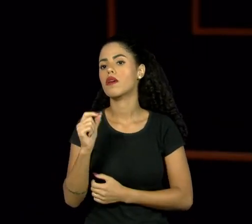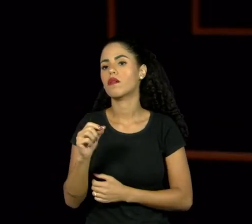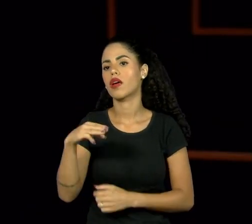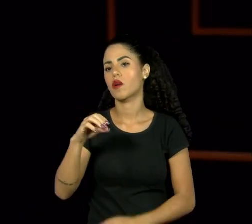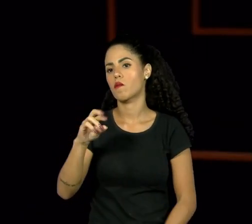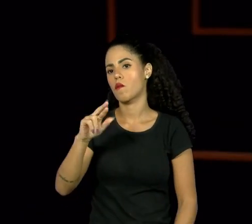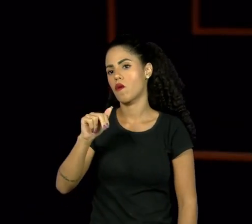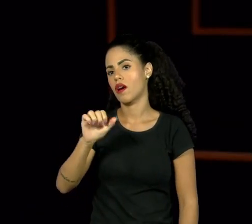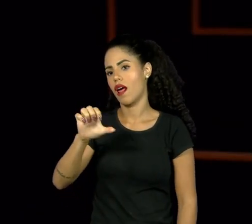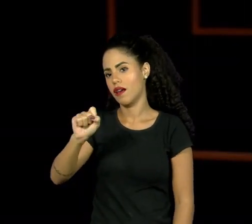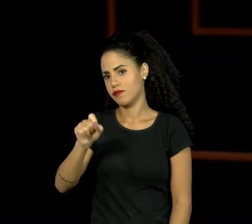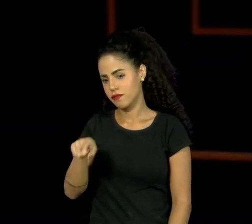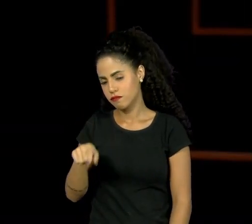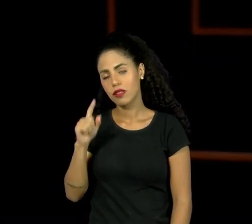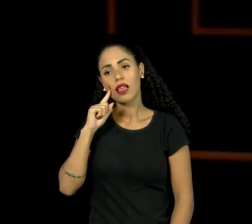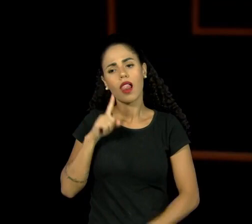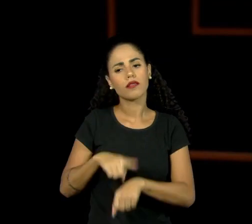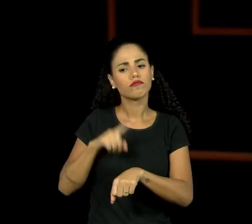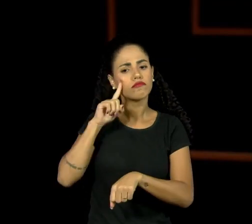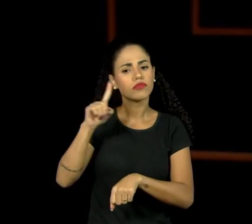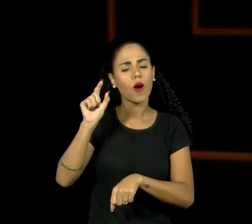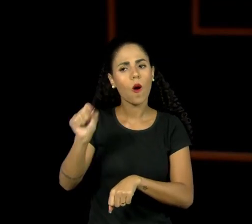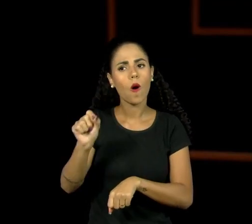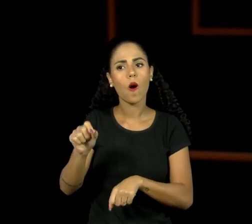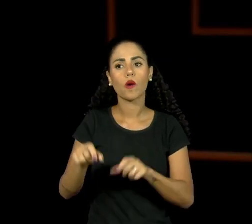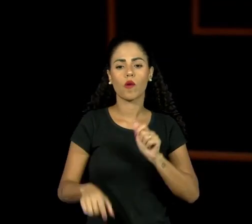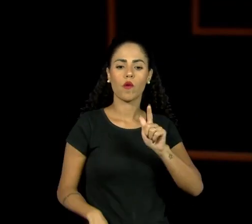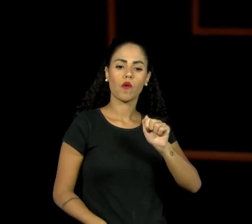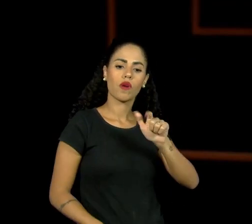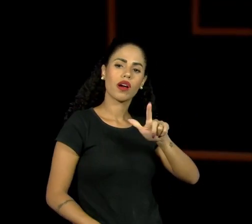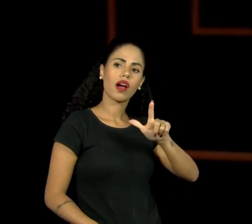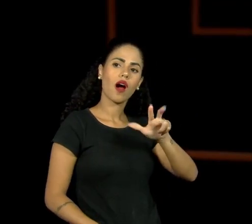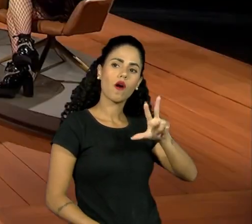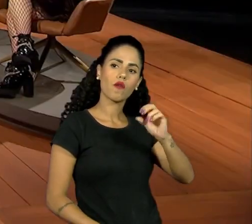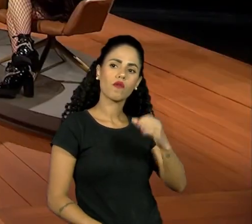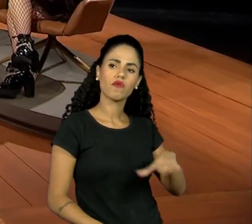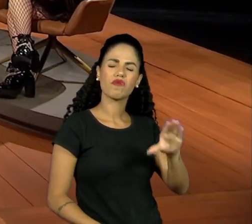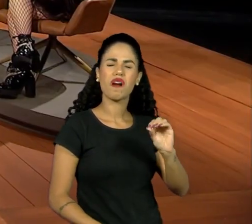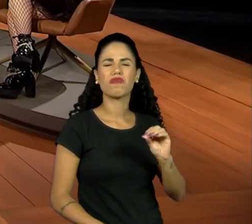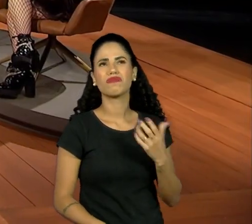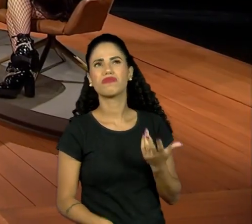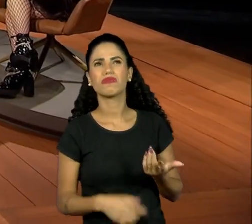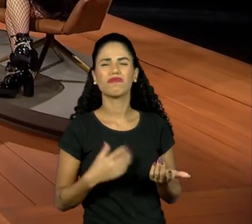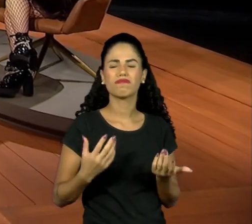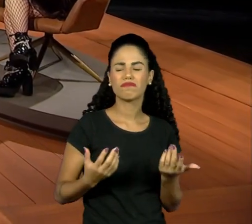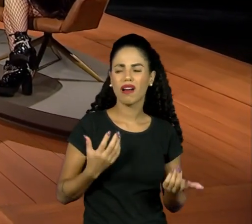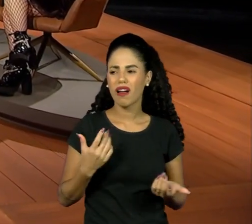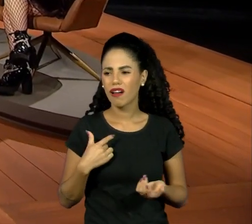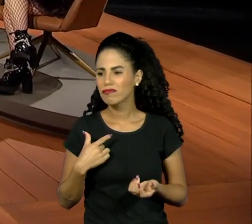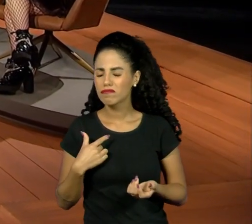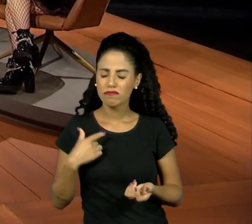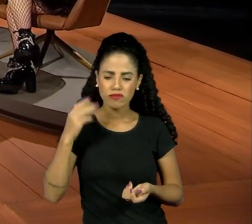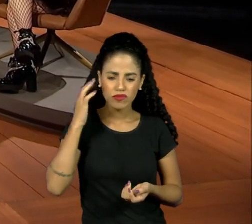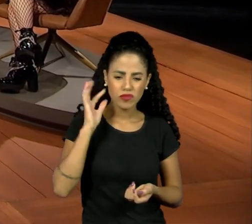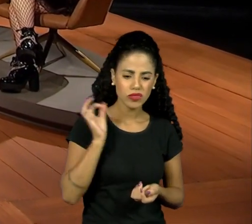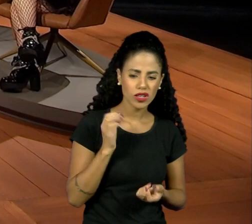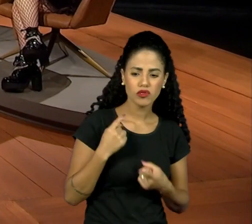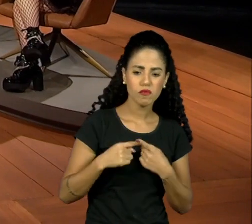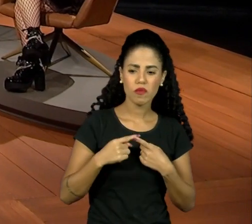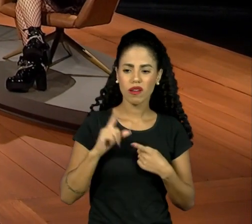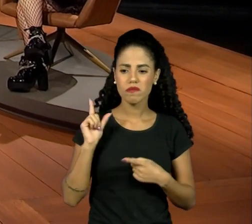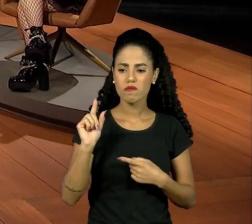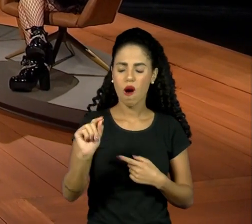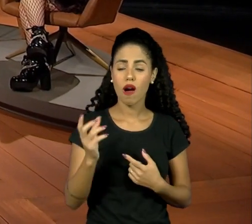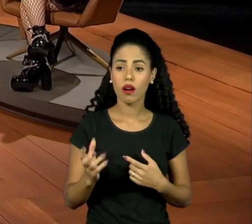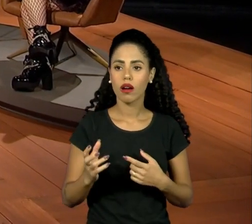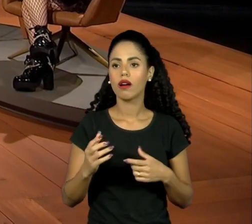E ali, naquele dia, na época ali, o Galvão não entendeu. O Galvão ficou muito ofendido. E aí, propôs o Moraes que ele